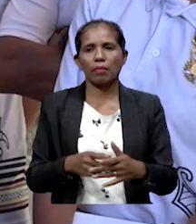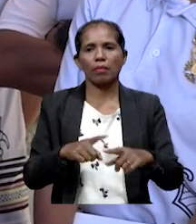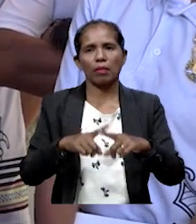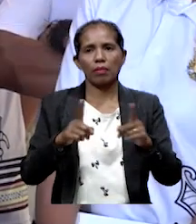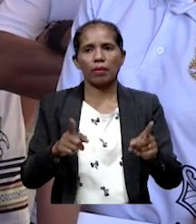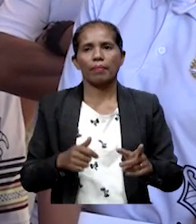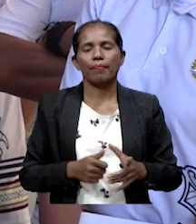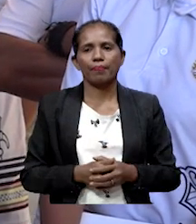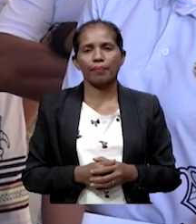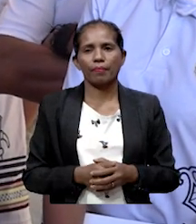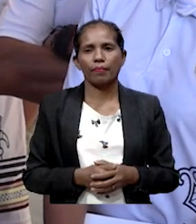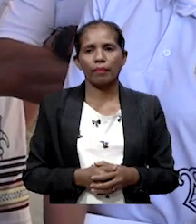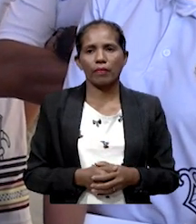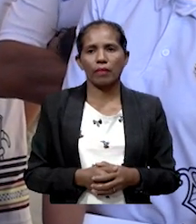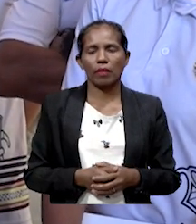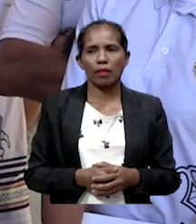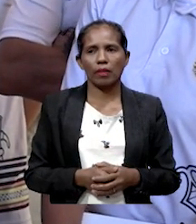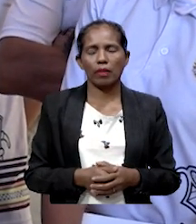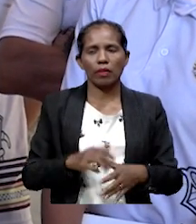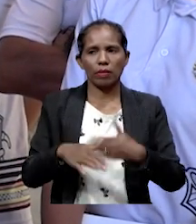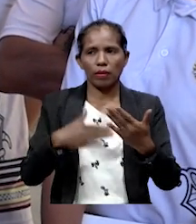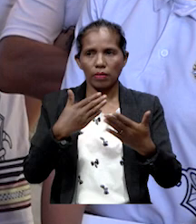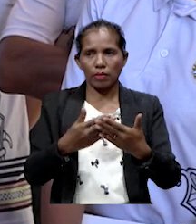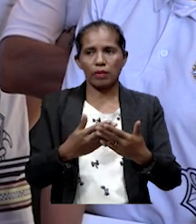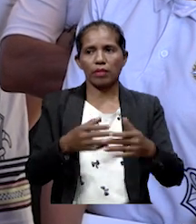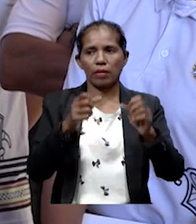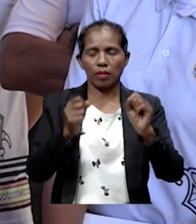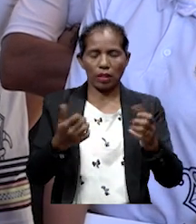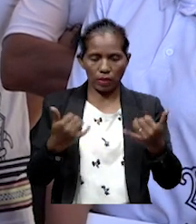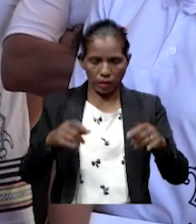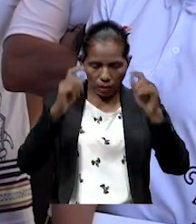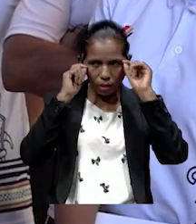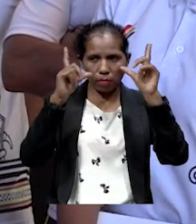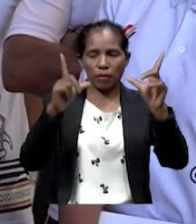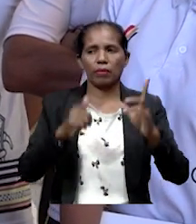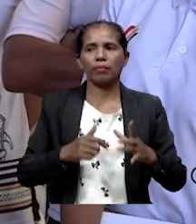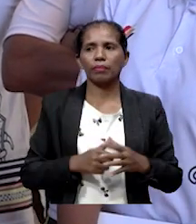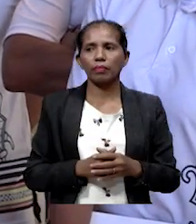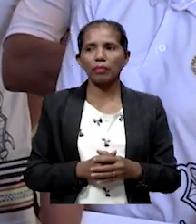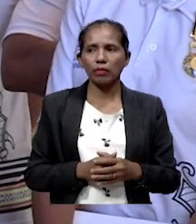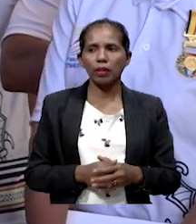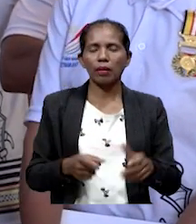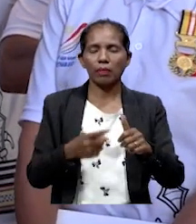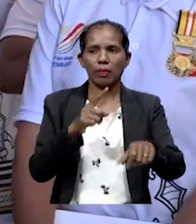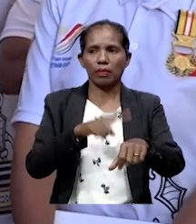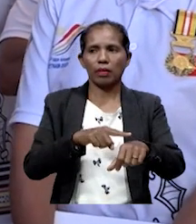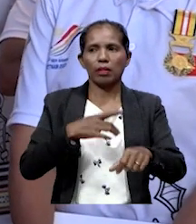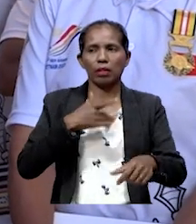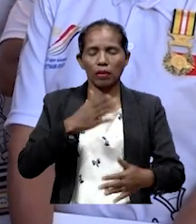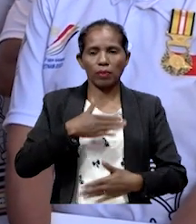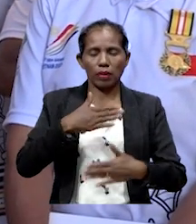vamos praticar esse esporte de Tomac, também que agora vamos ter Timor-Leste em Tomac. Nessa primeira vez, e orgulho bota ter